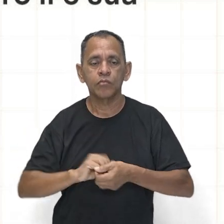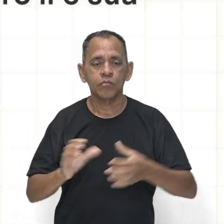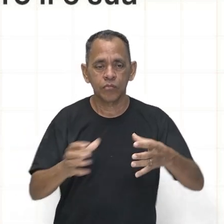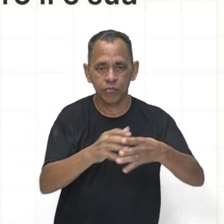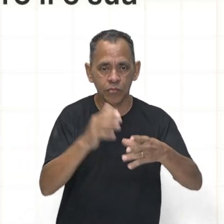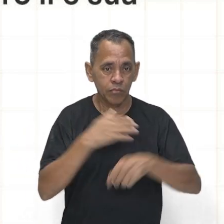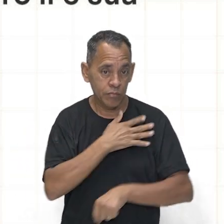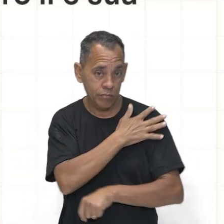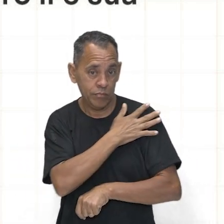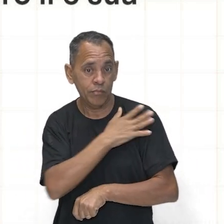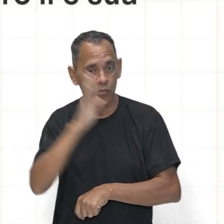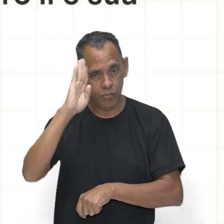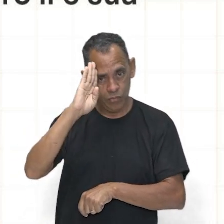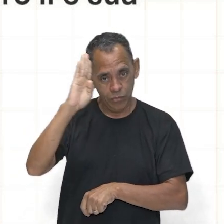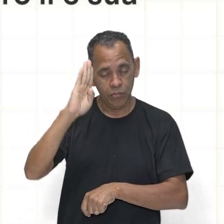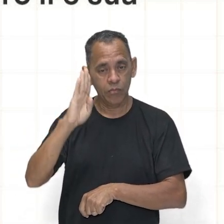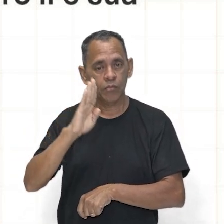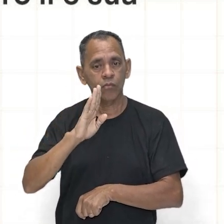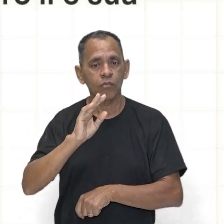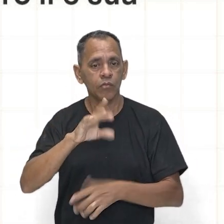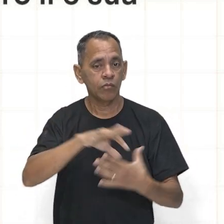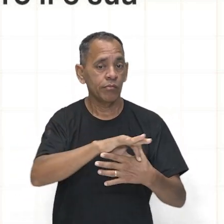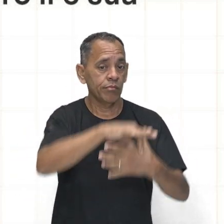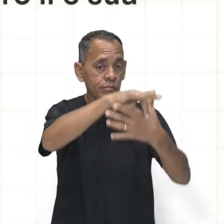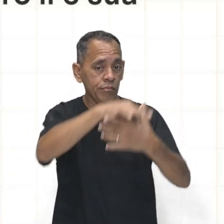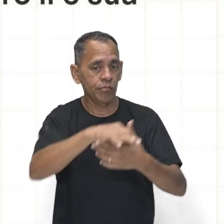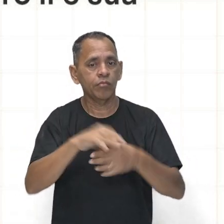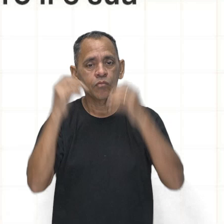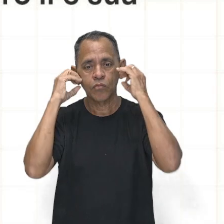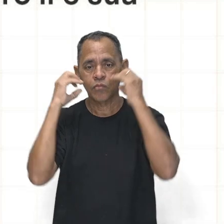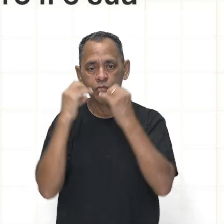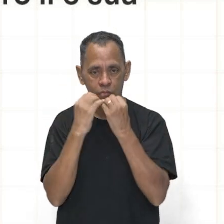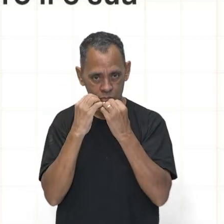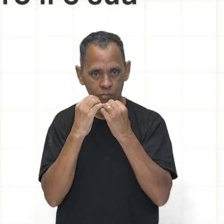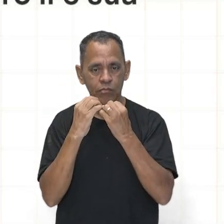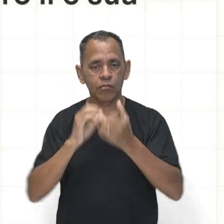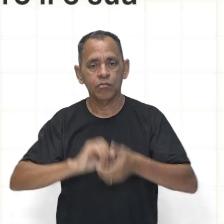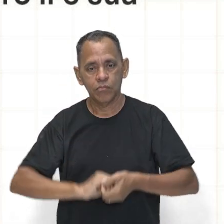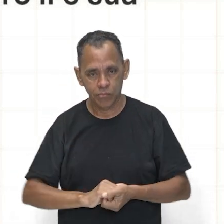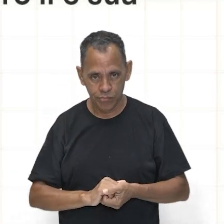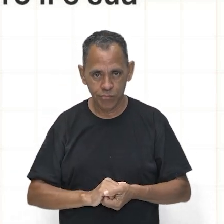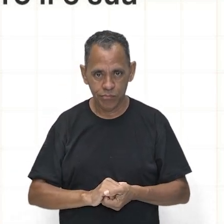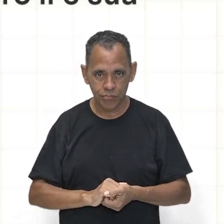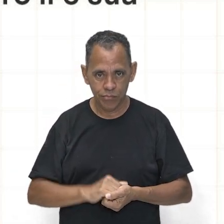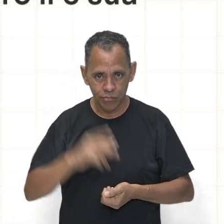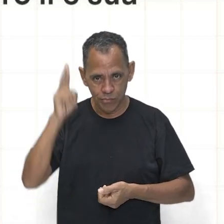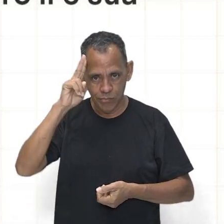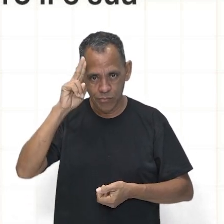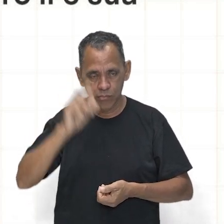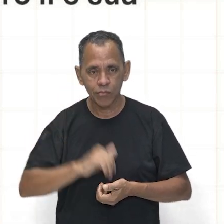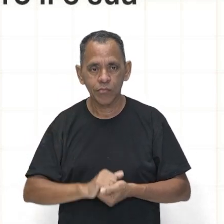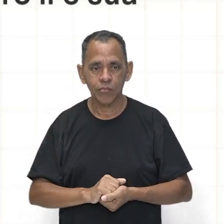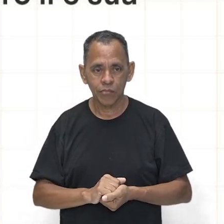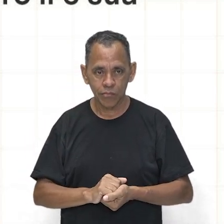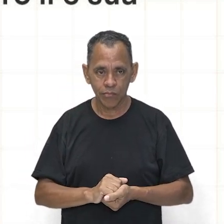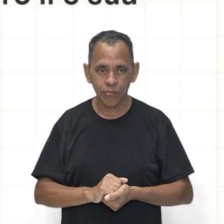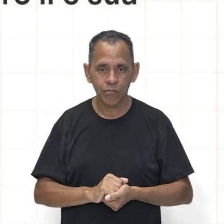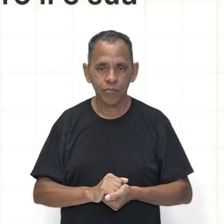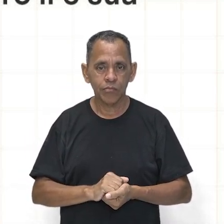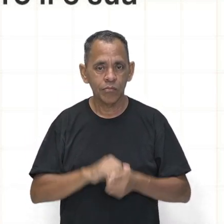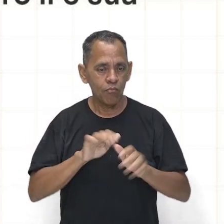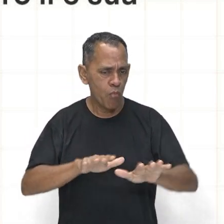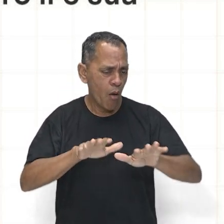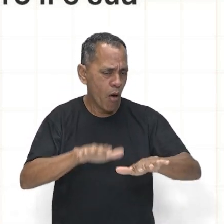1889, um grupo de militares liderados pelo Marechal Deodoro da Fonseca, olha só o nome que eu falei para